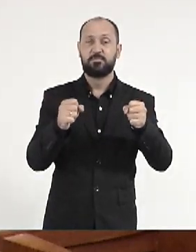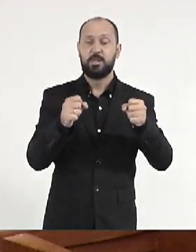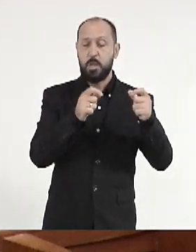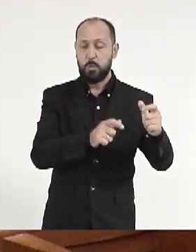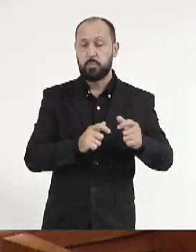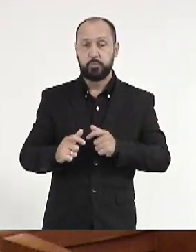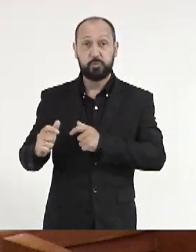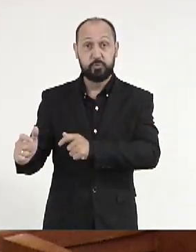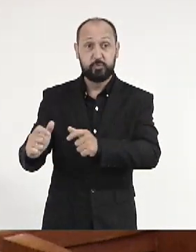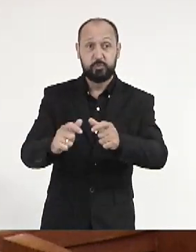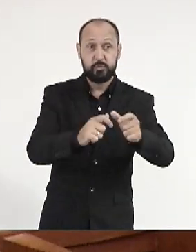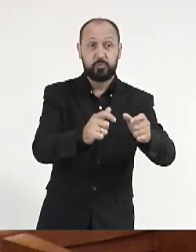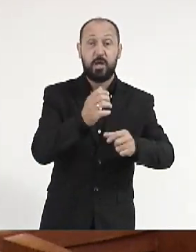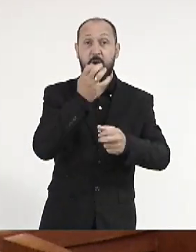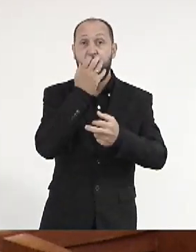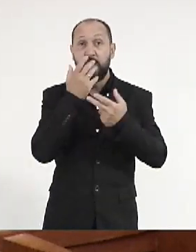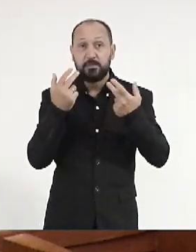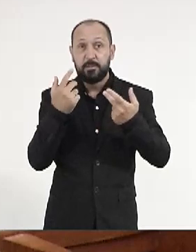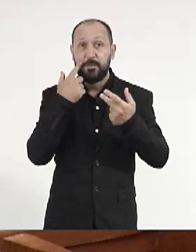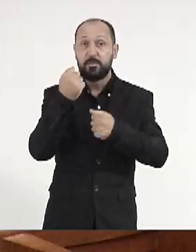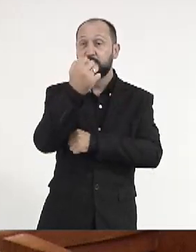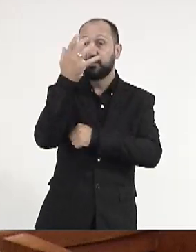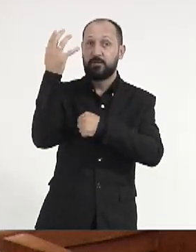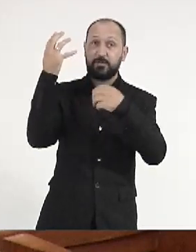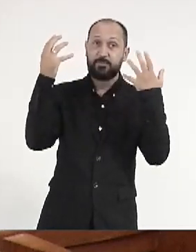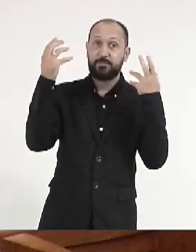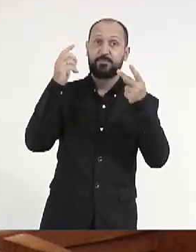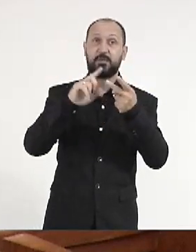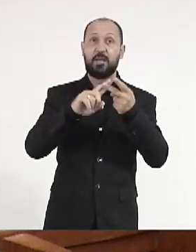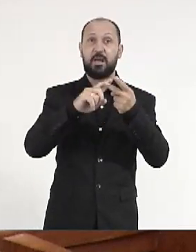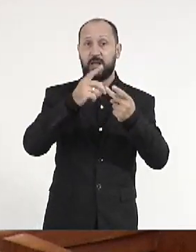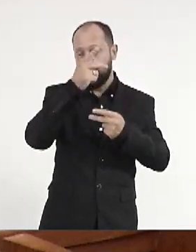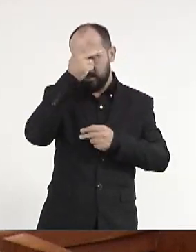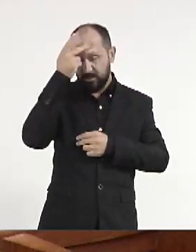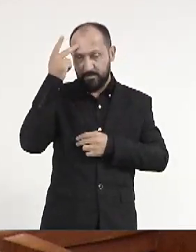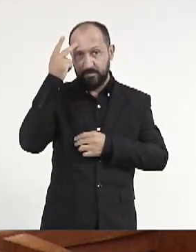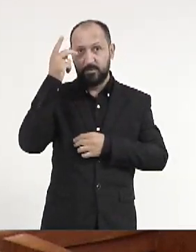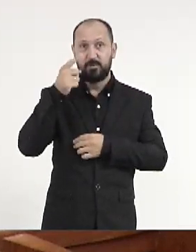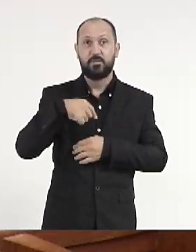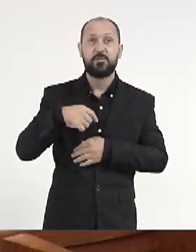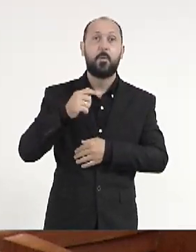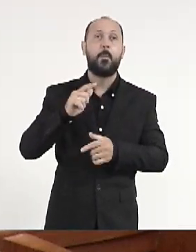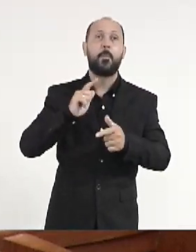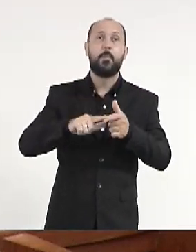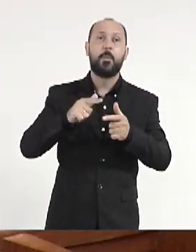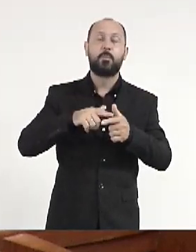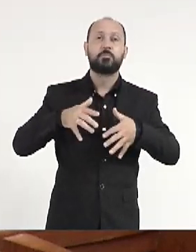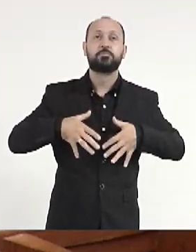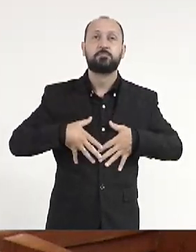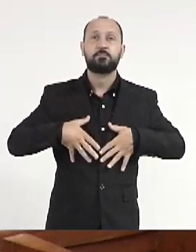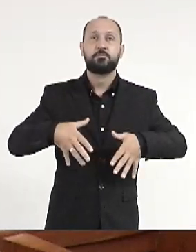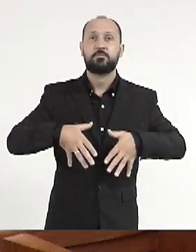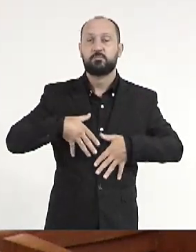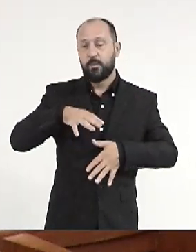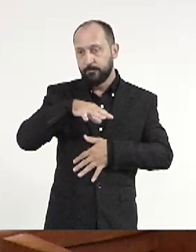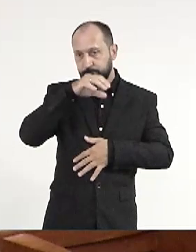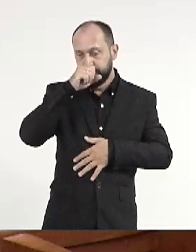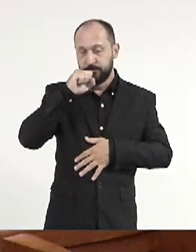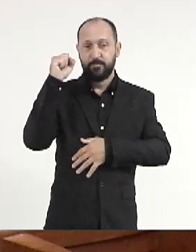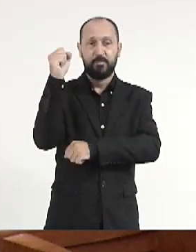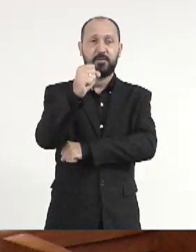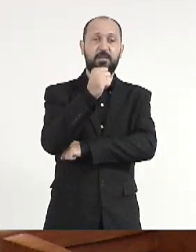segmentos. São os animais que estavam nas matas, são as pessoas que passaram por problemas respiratórios de saúde